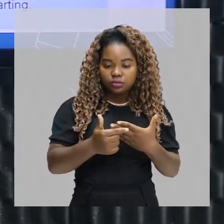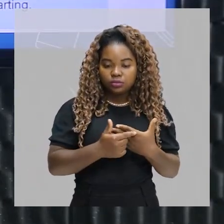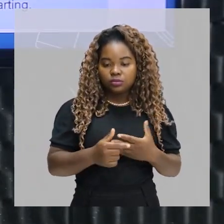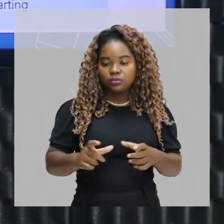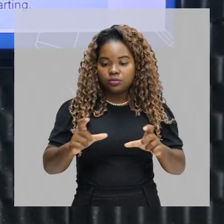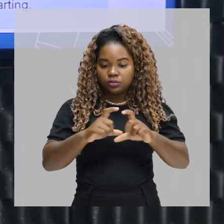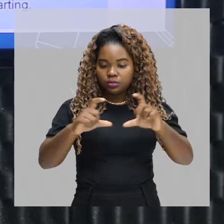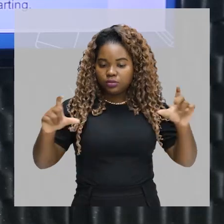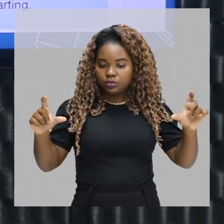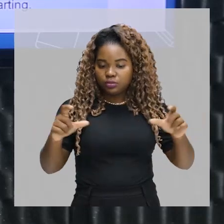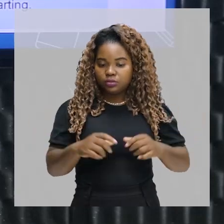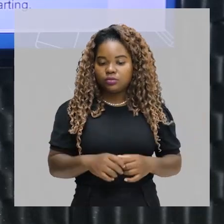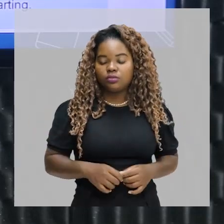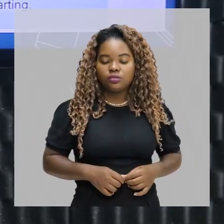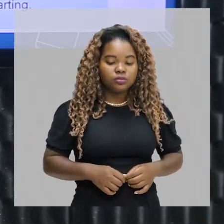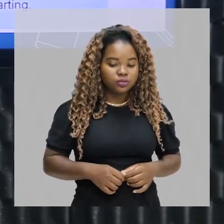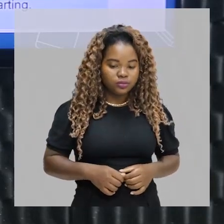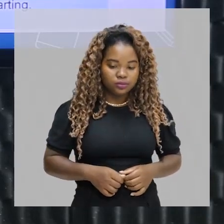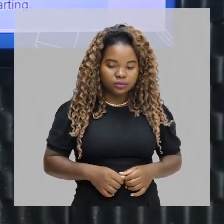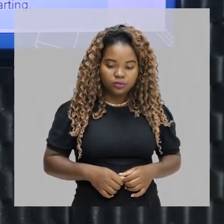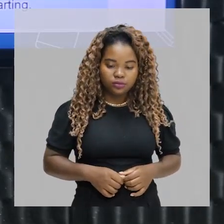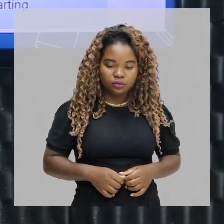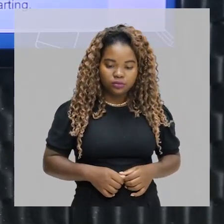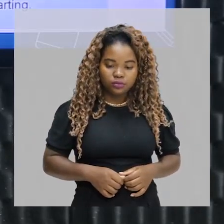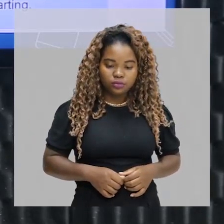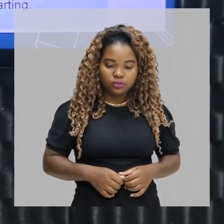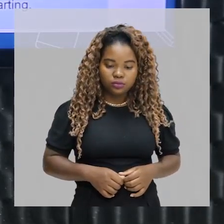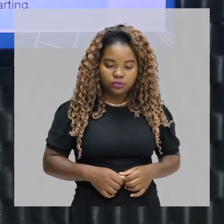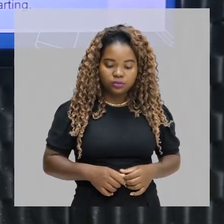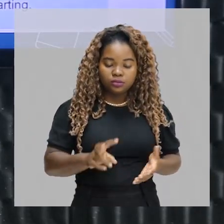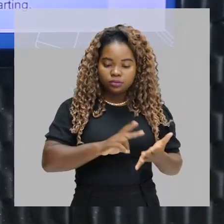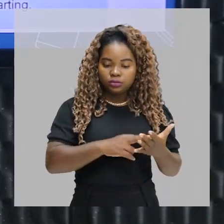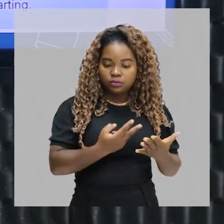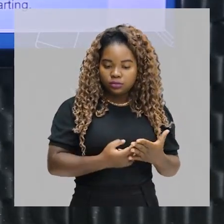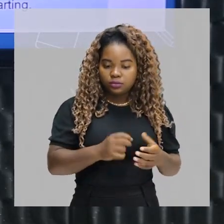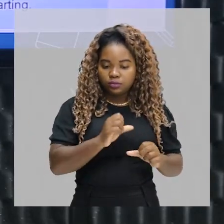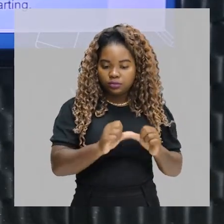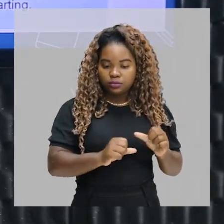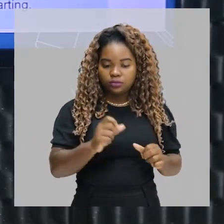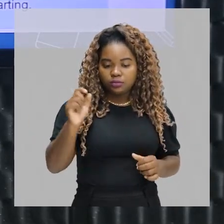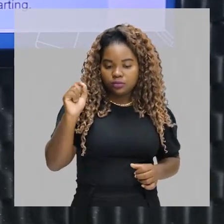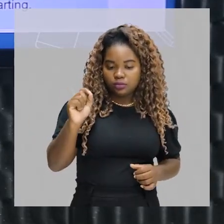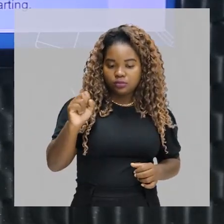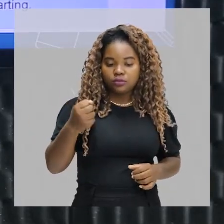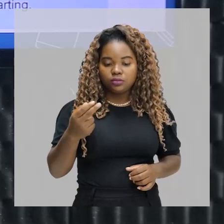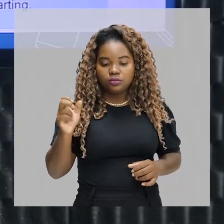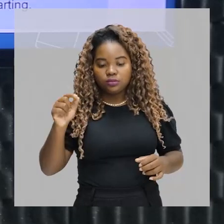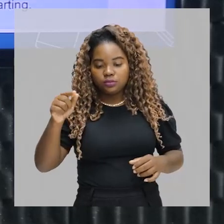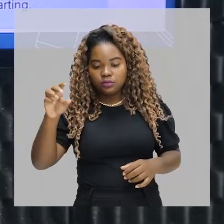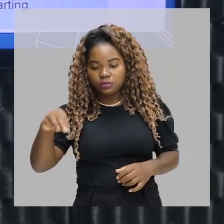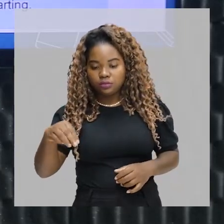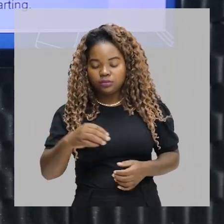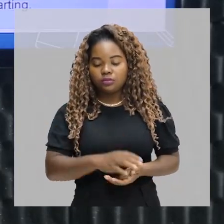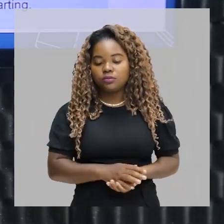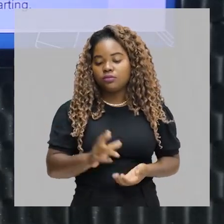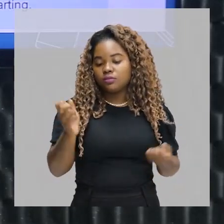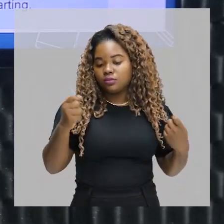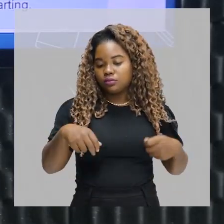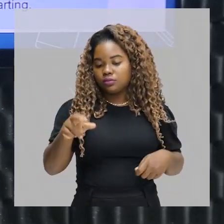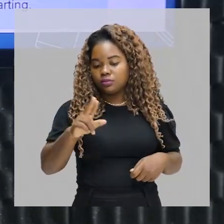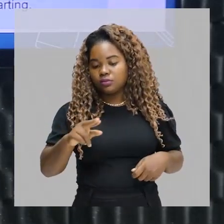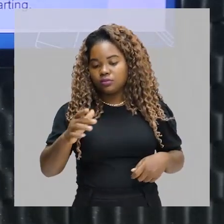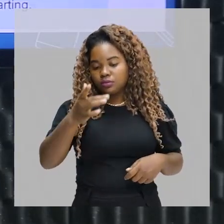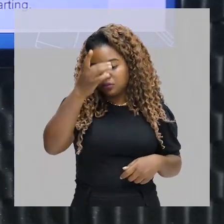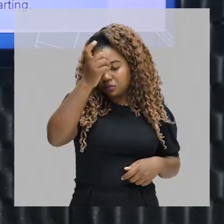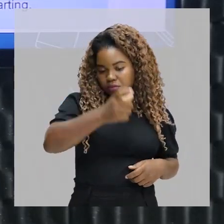fazendo referência a termos antecedentes, aí a tradução dele é que ou quem. E ele pode ser usado para